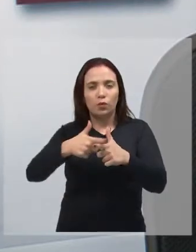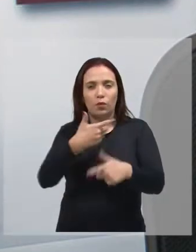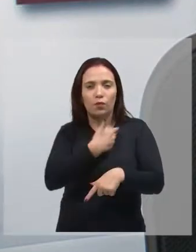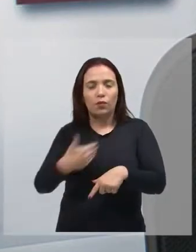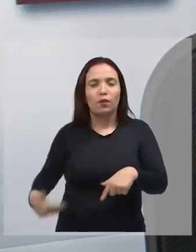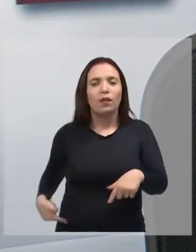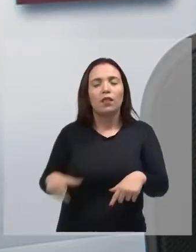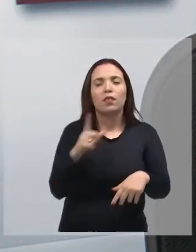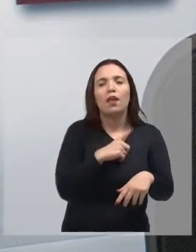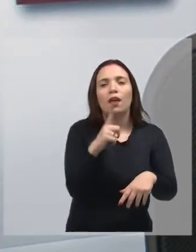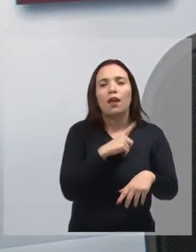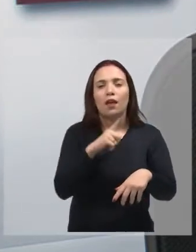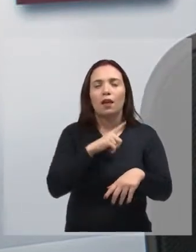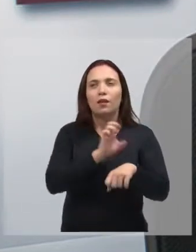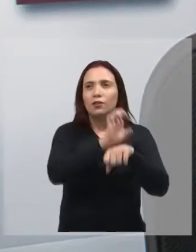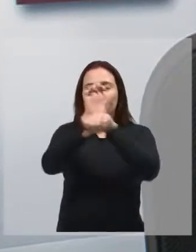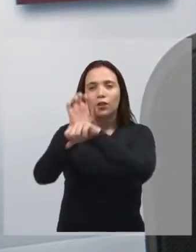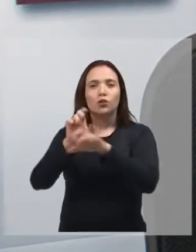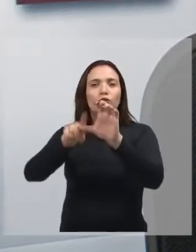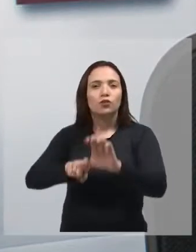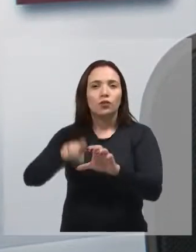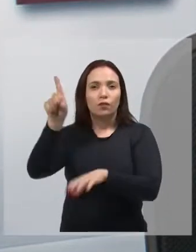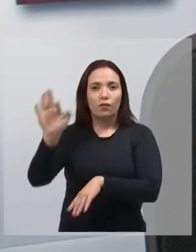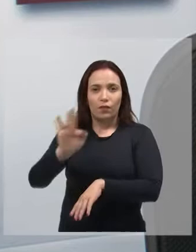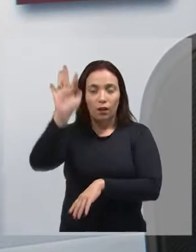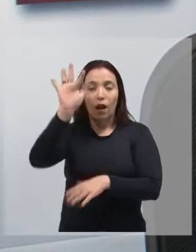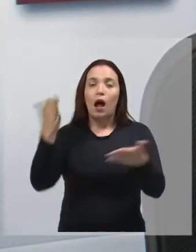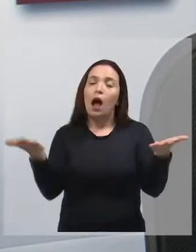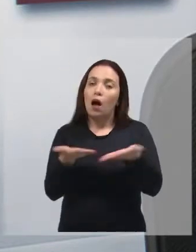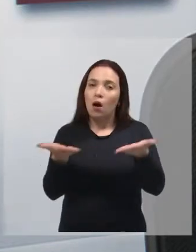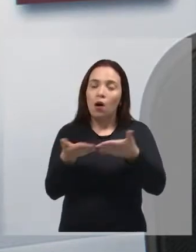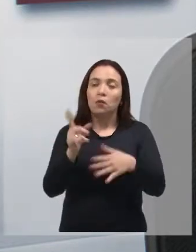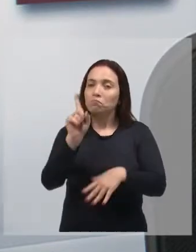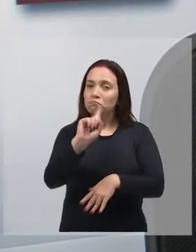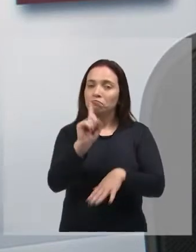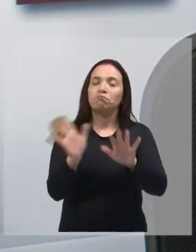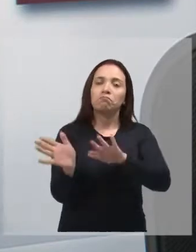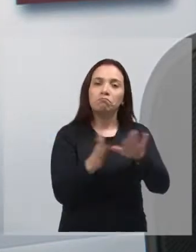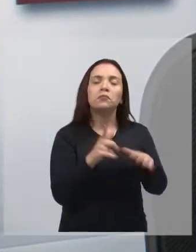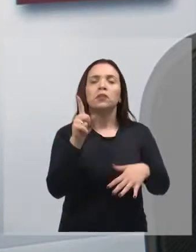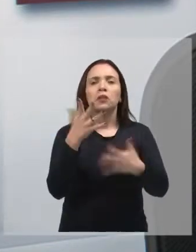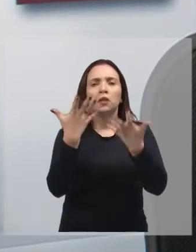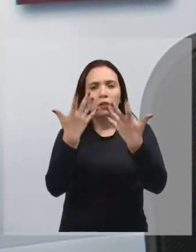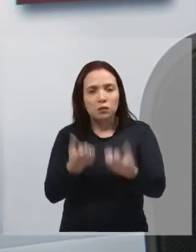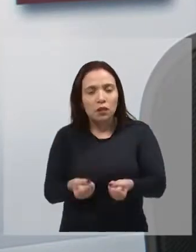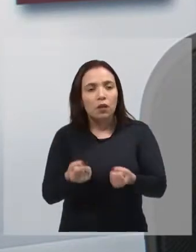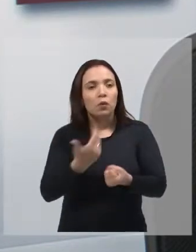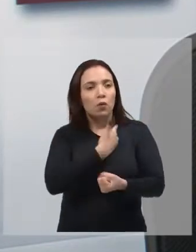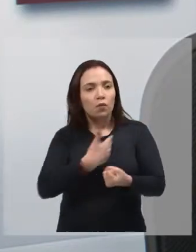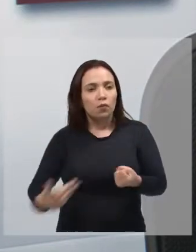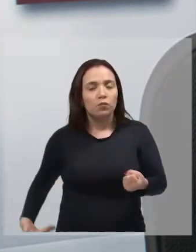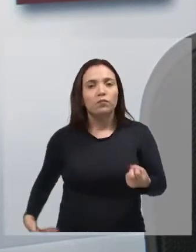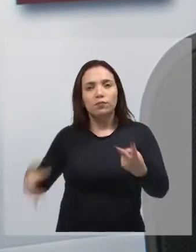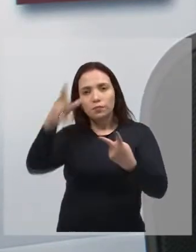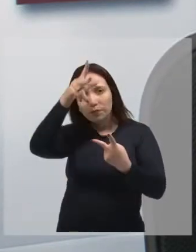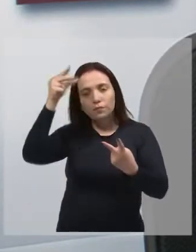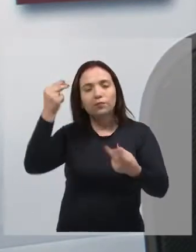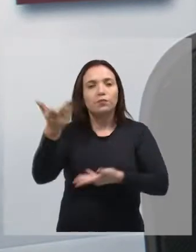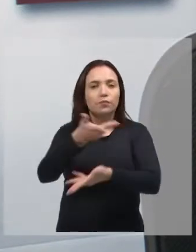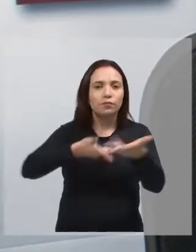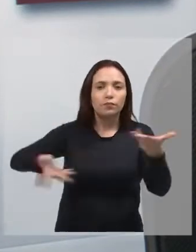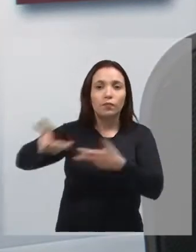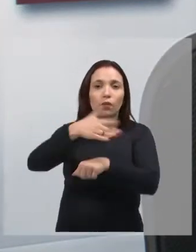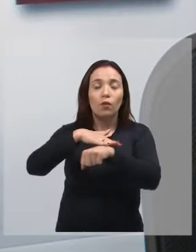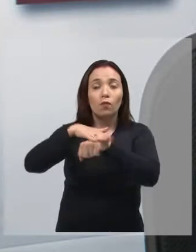dívidas entre deles com a União. Agora não, ele recebe os governadores e os prefeitos das